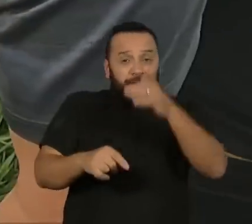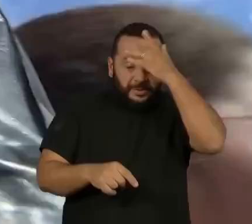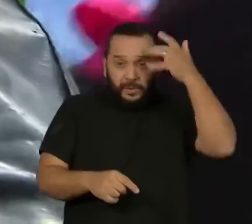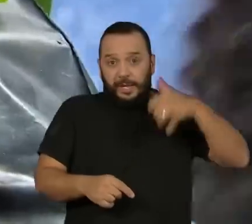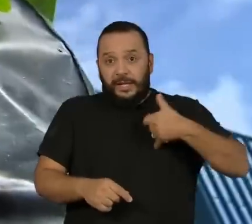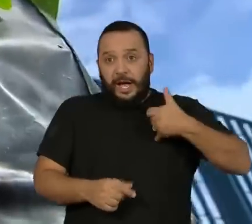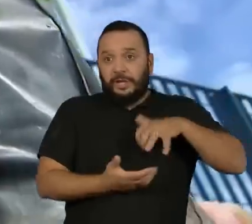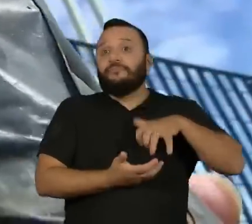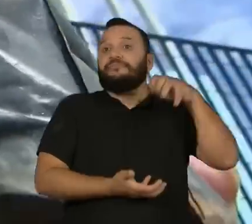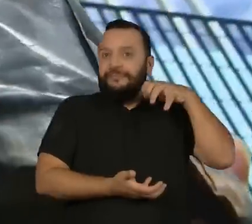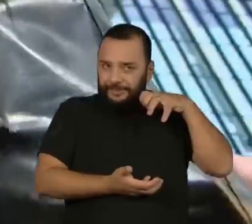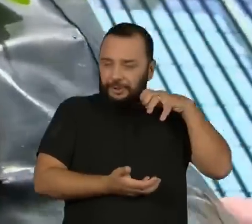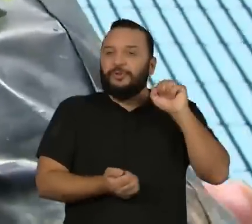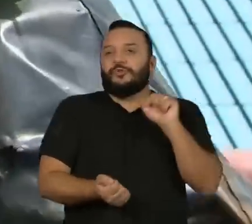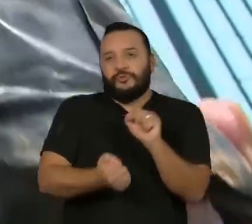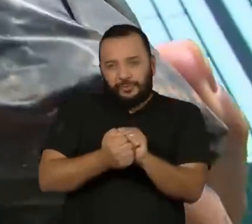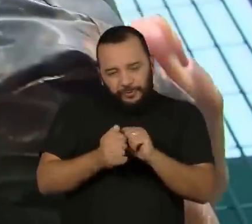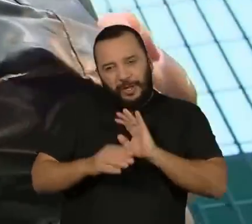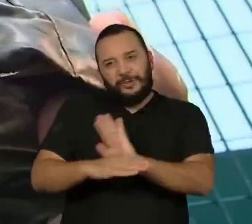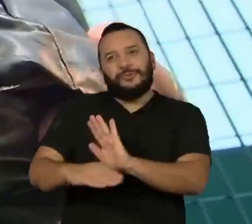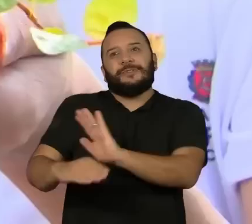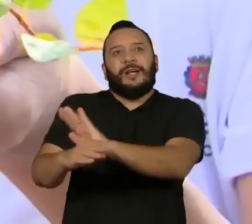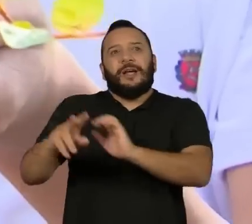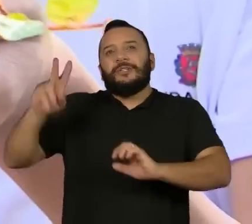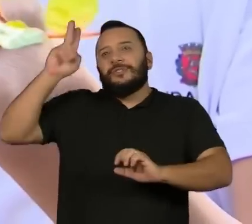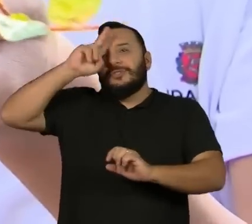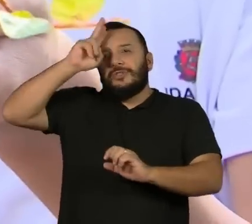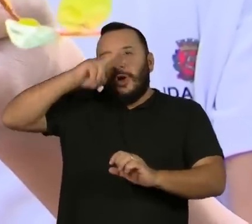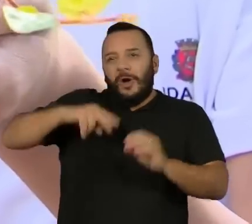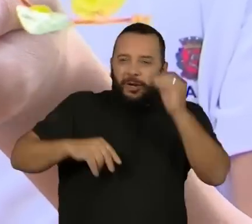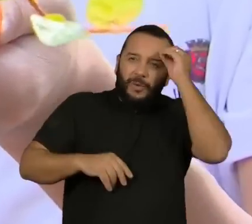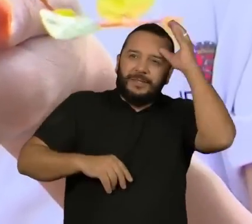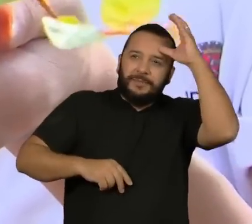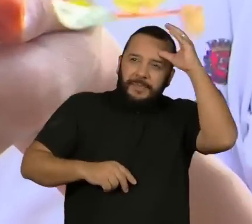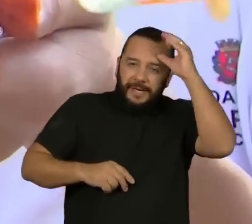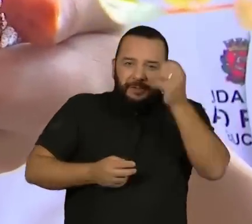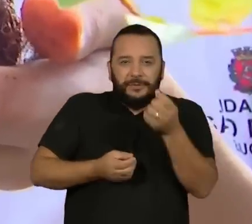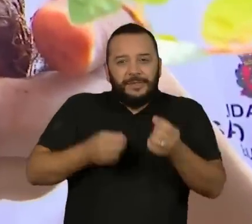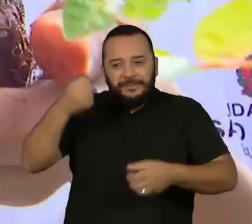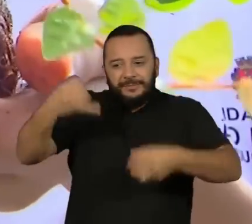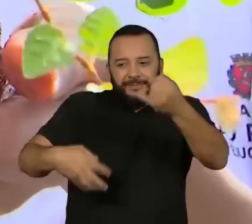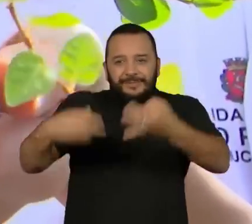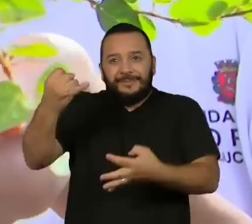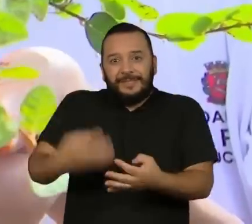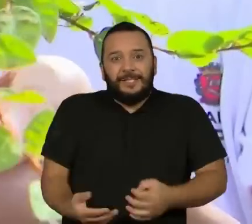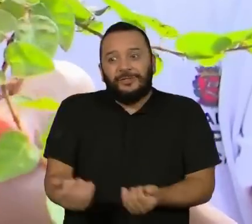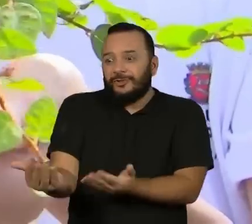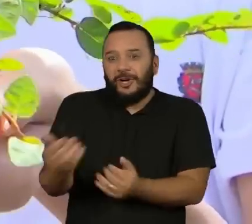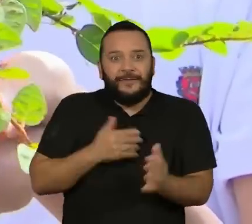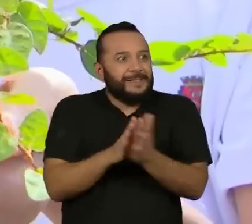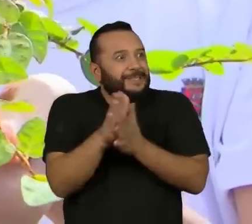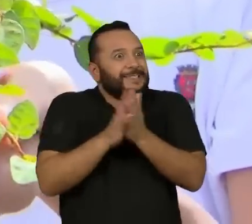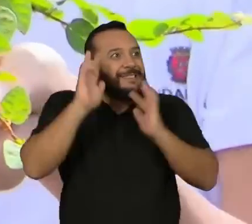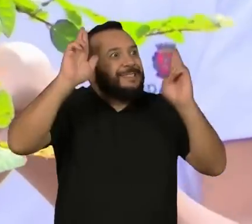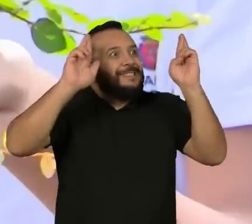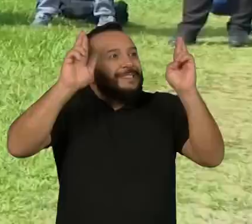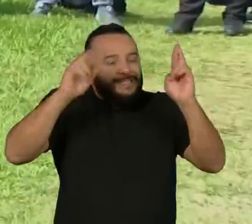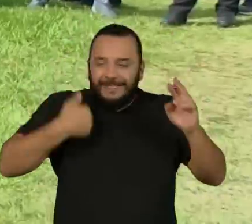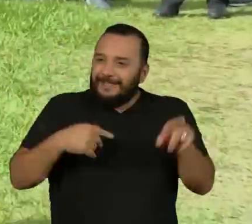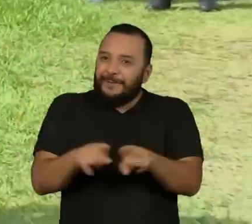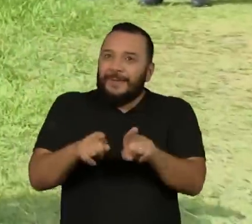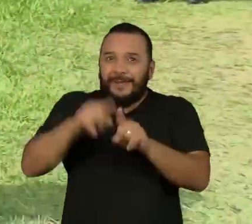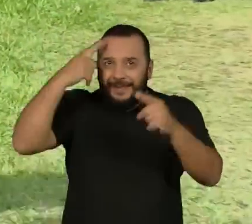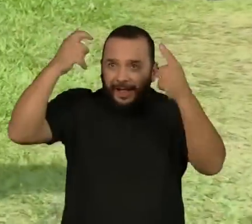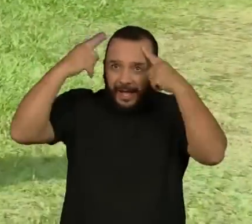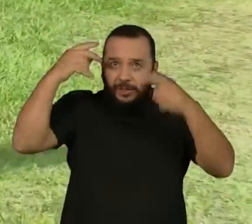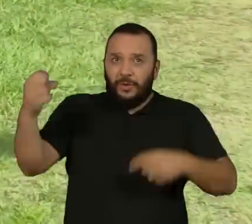fundamental, compartilhar histórias e sabedorias, enquanto os jovens trazem entusiasmo e novas ideias. O que